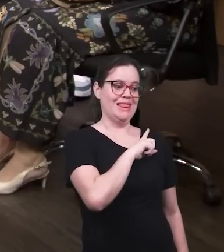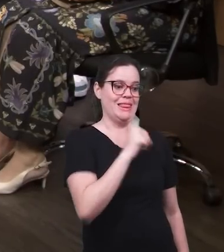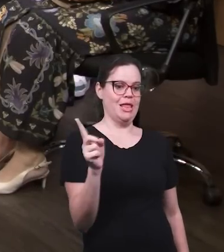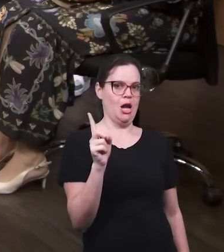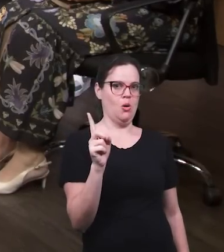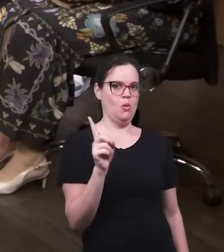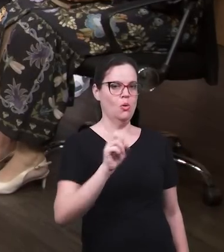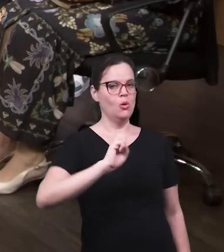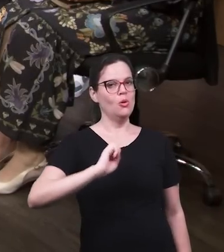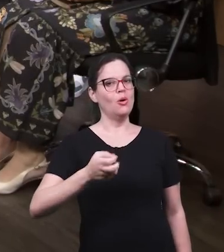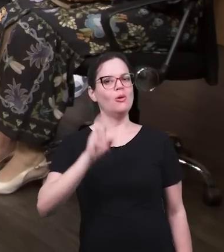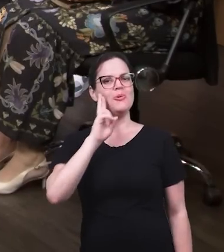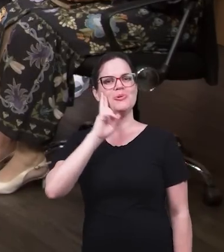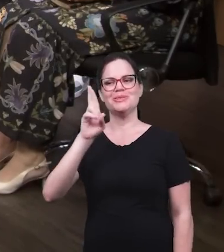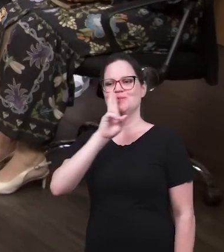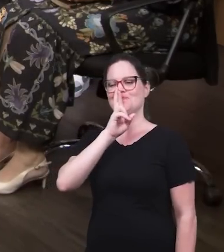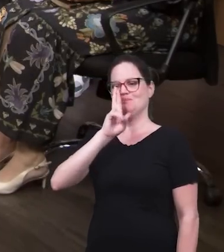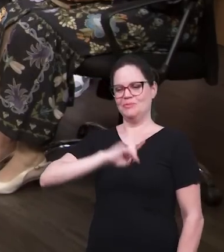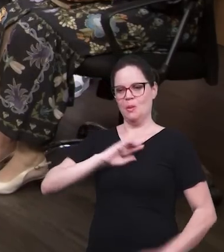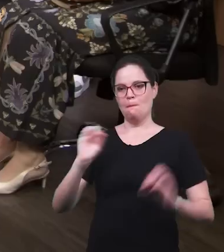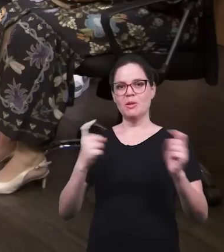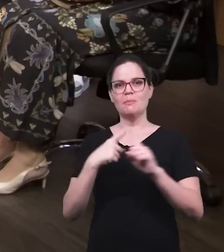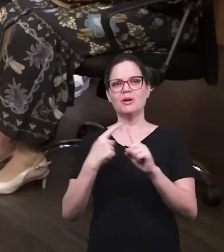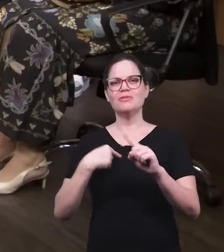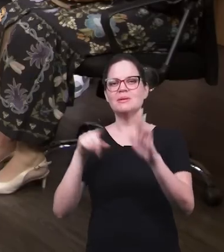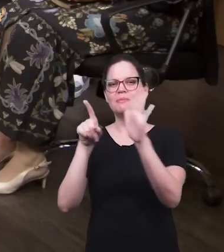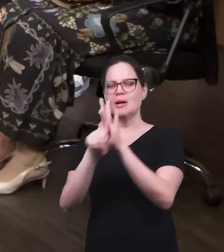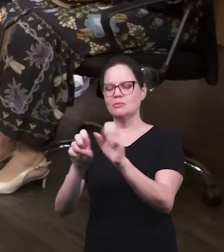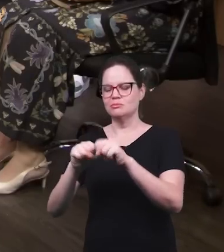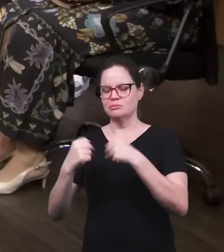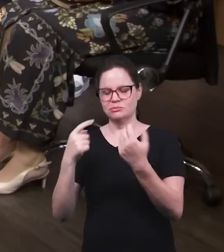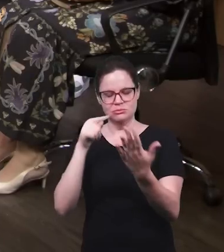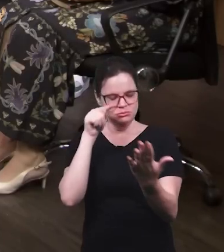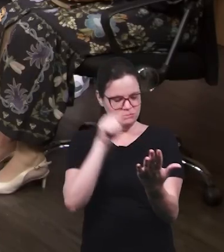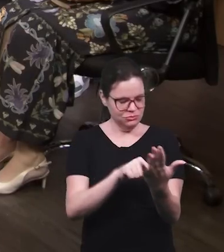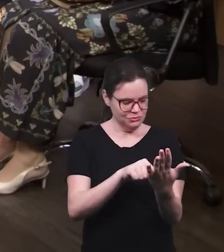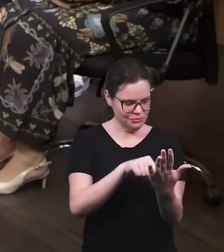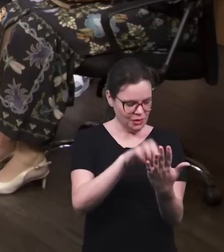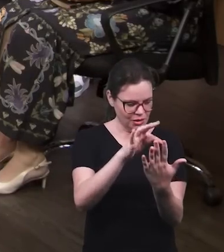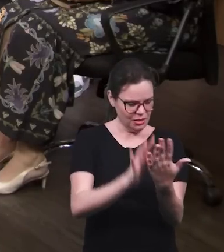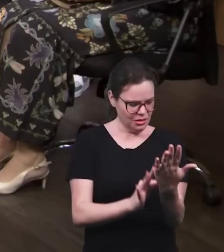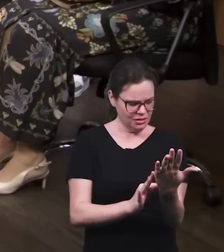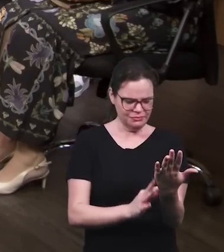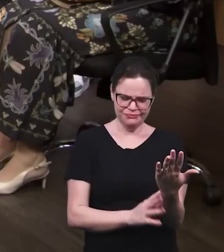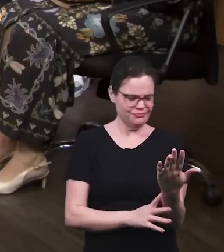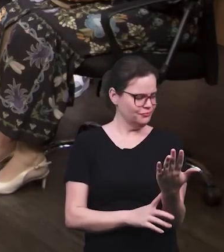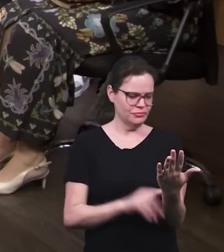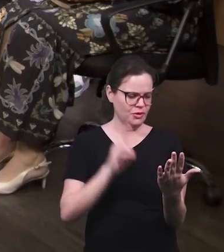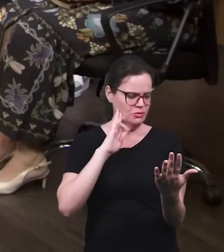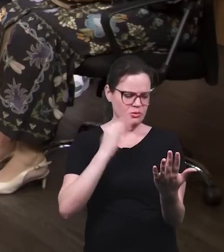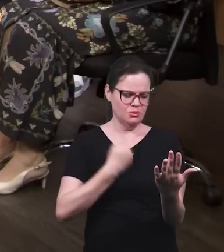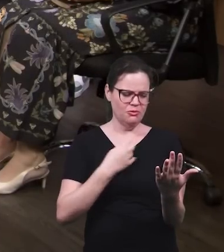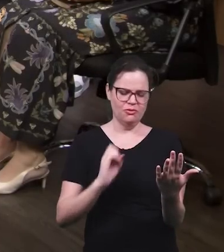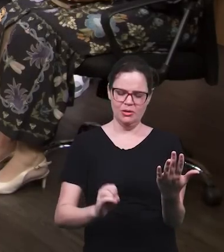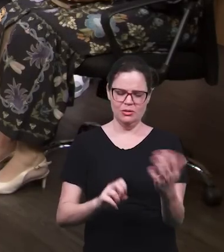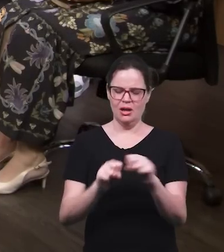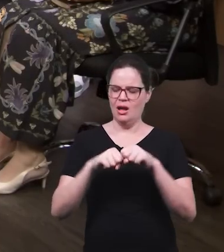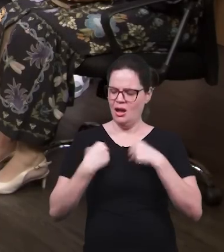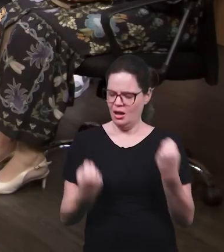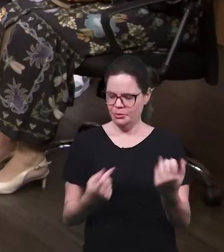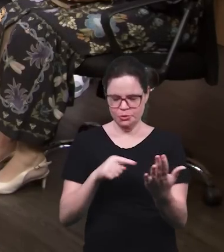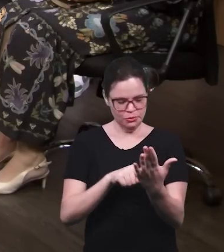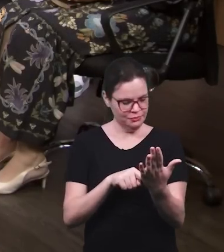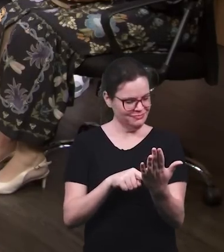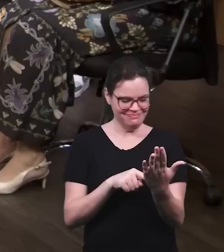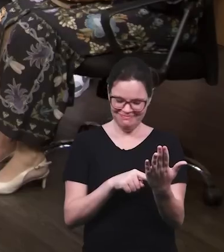responder. Você não enxerga ali uma resposta, seja ela sim ou não. Você abre a palavra e sente, o senhor não falou. Você abre e